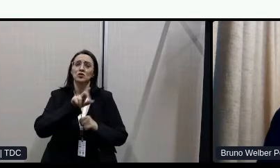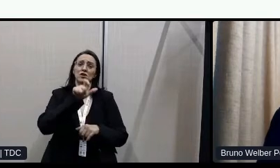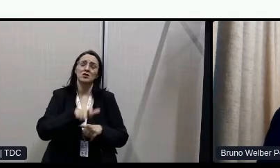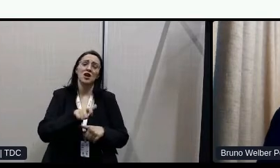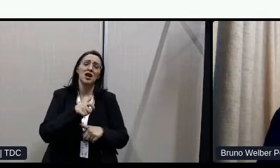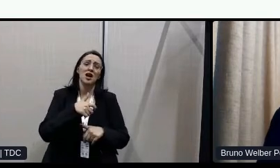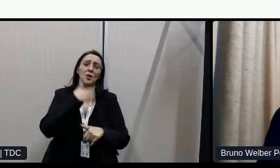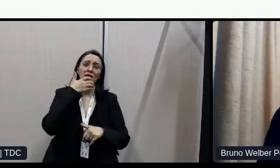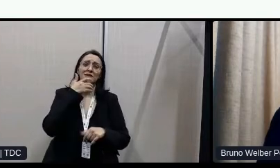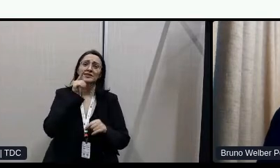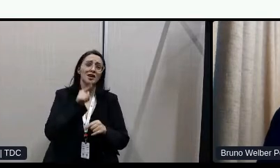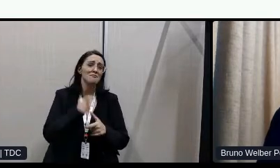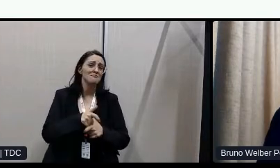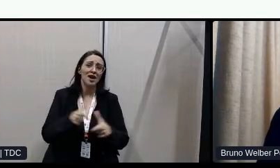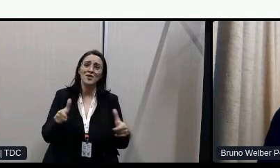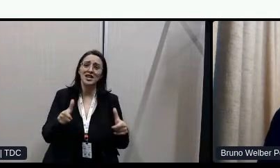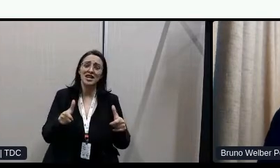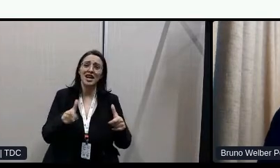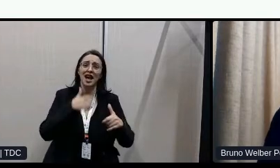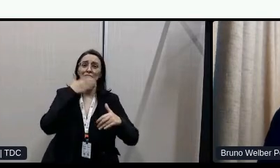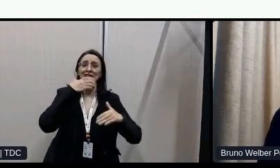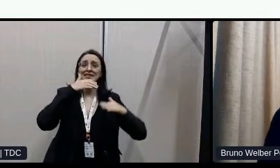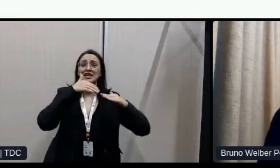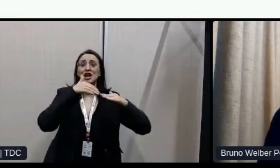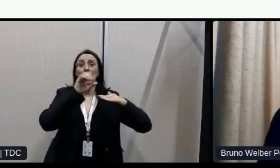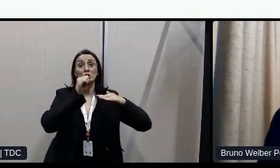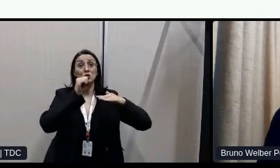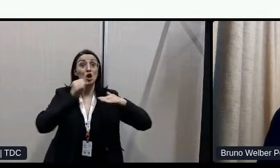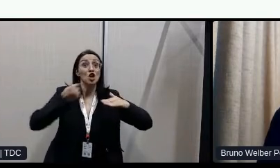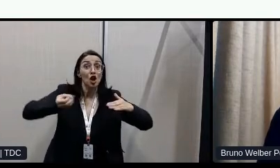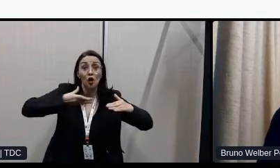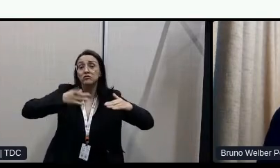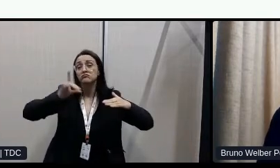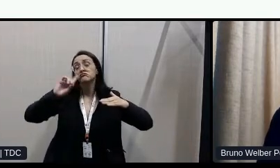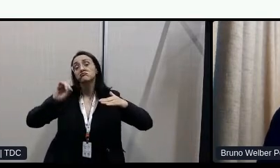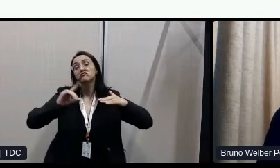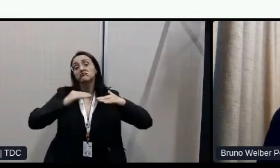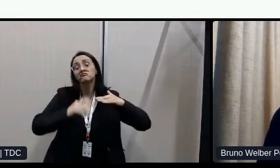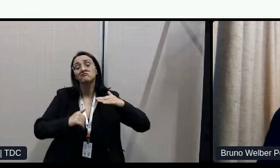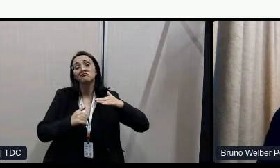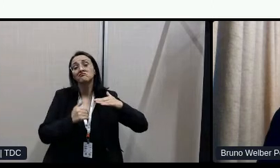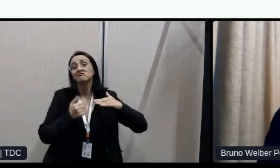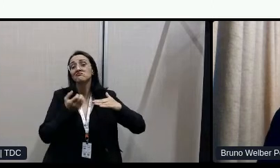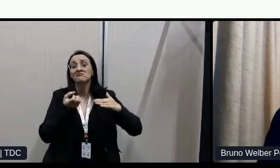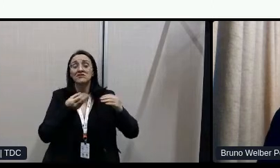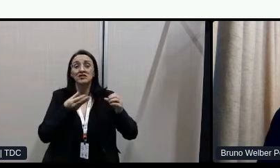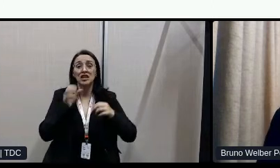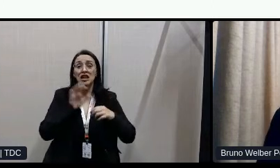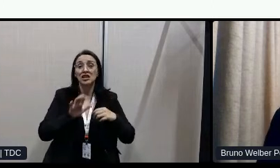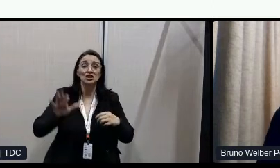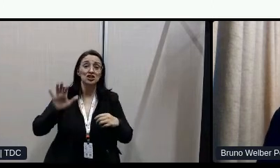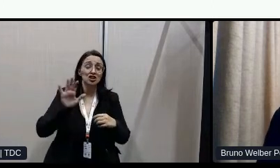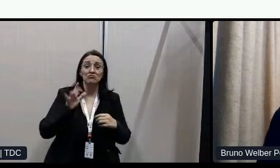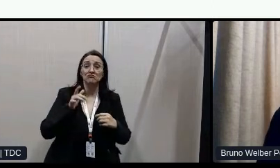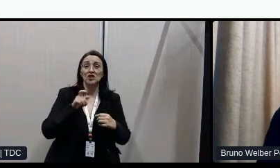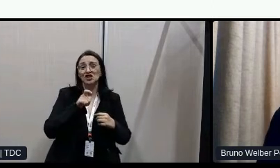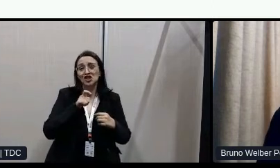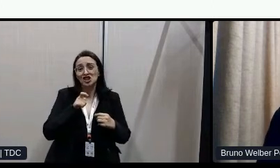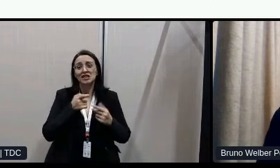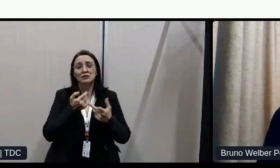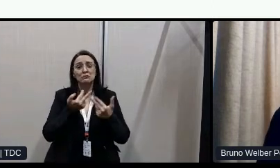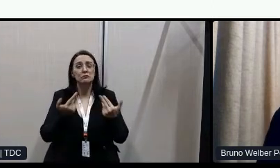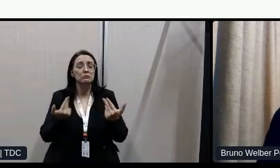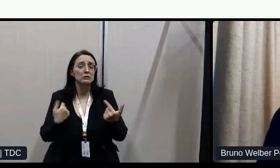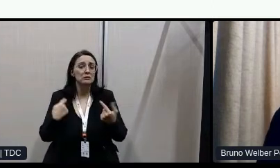maioria, estão utilizando iPhones que não são os mais recentes, nem 13, nem 12, nem 11, nem o X. Então a gente precisa de